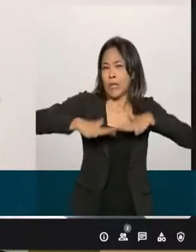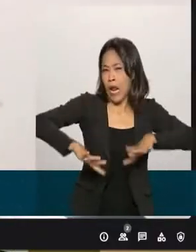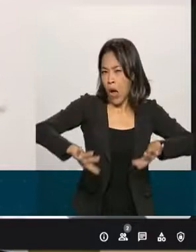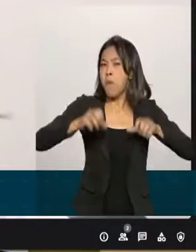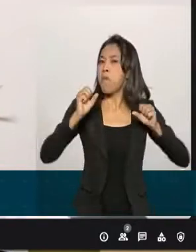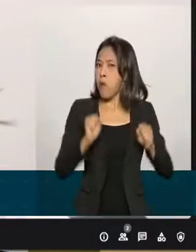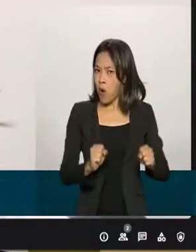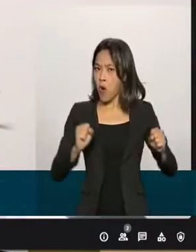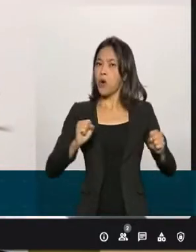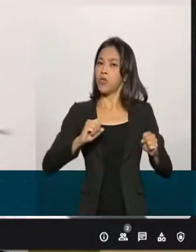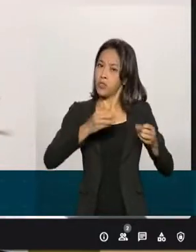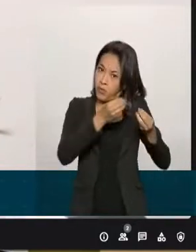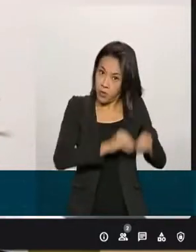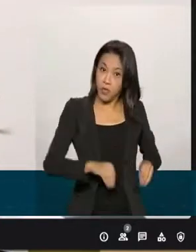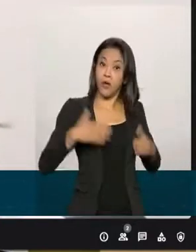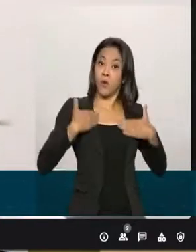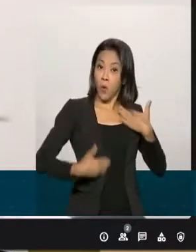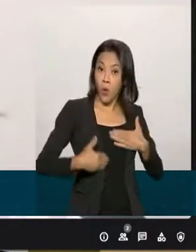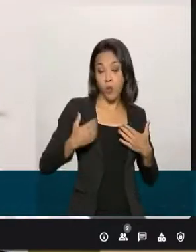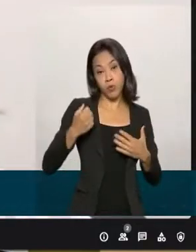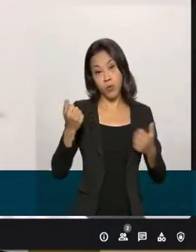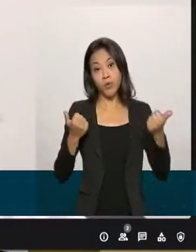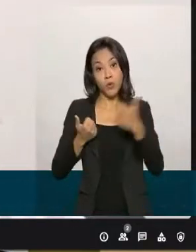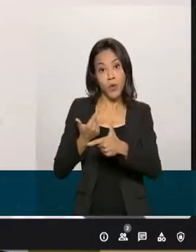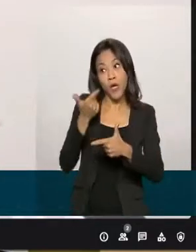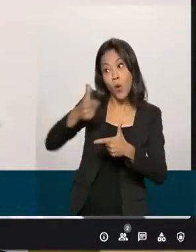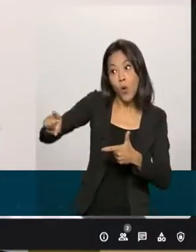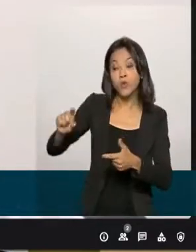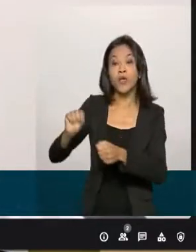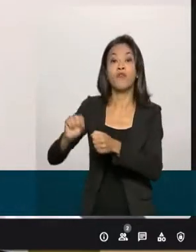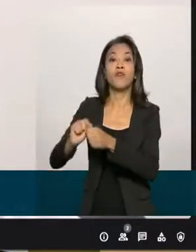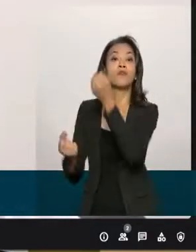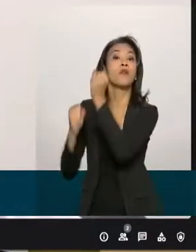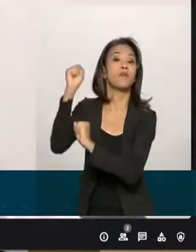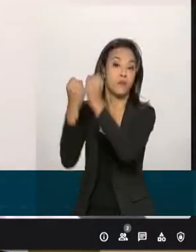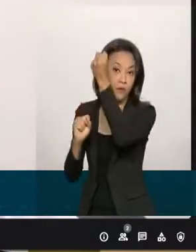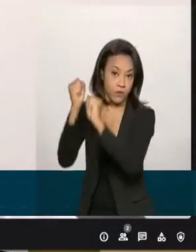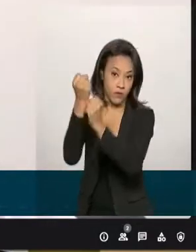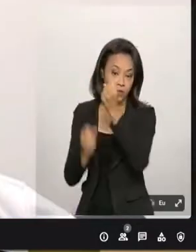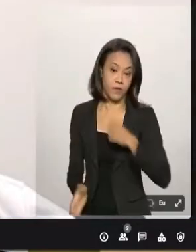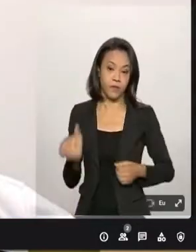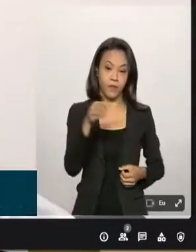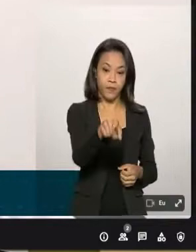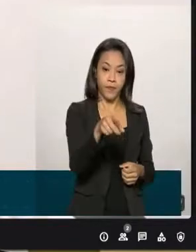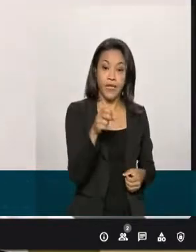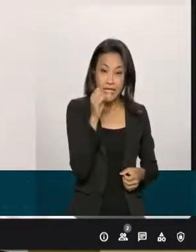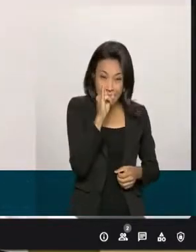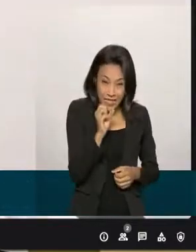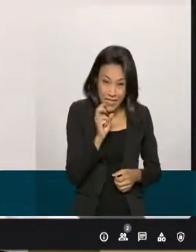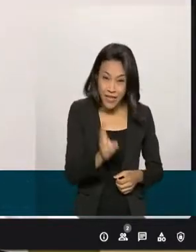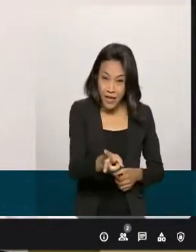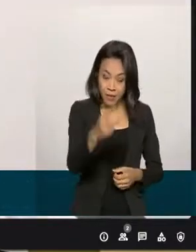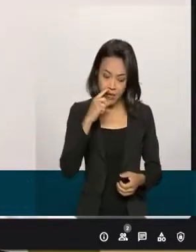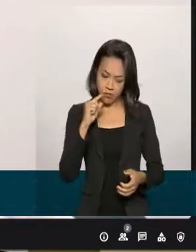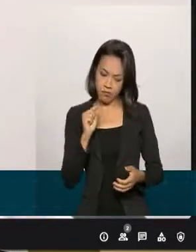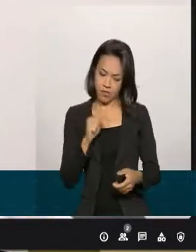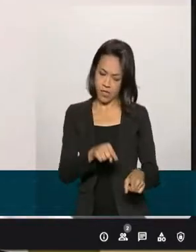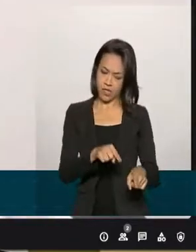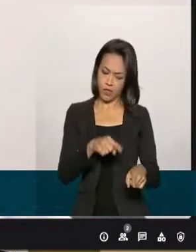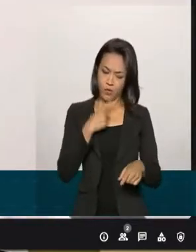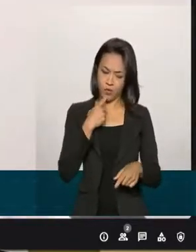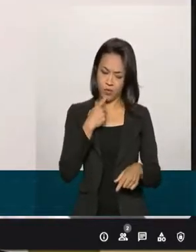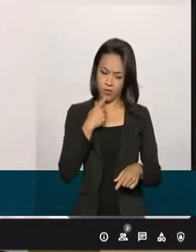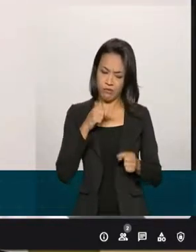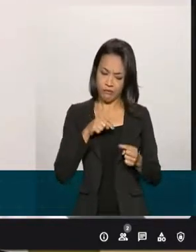E podem ter substâncias que oferecem grande risco à saúde. Verifique quando você for adquirir o produto